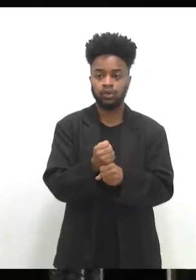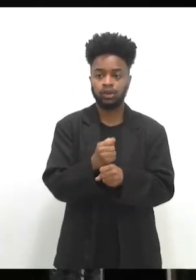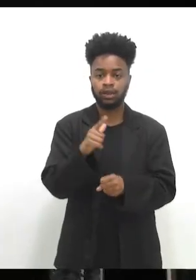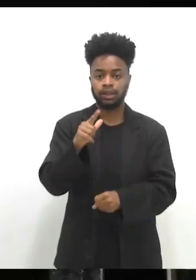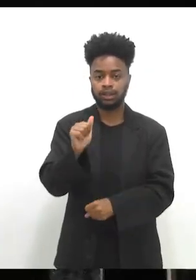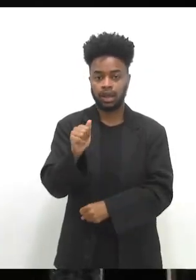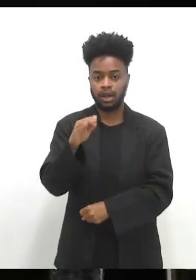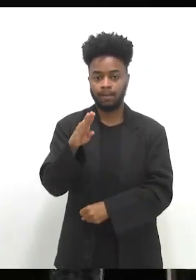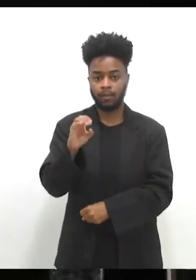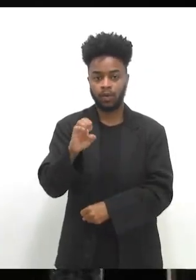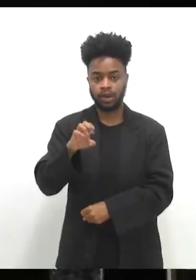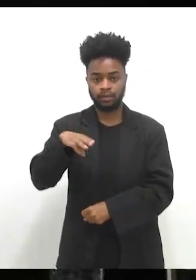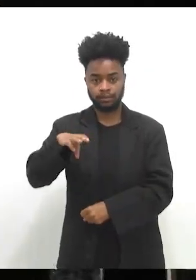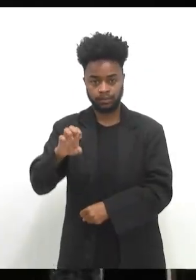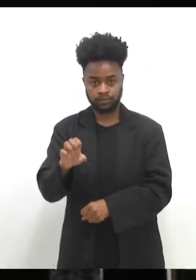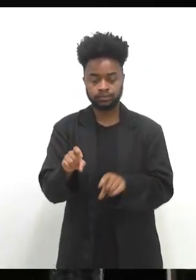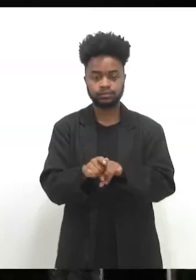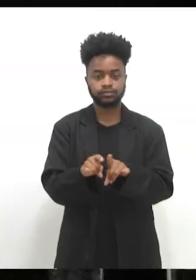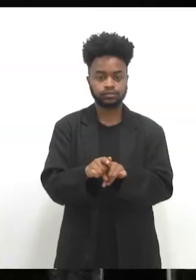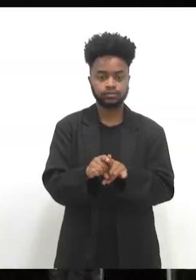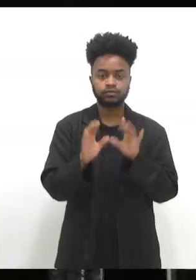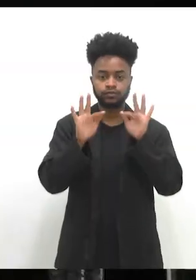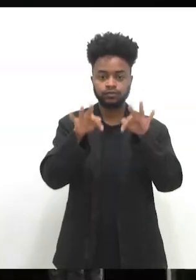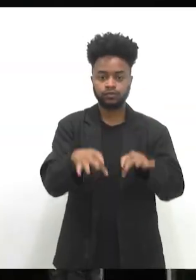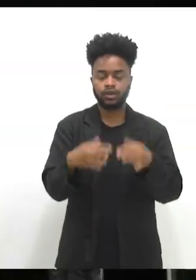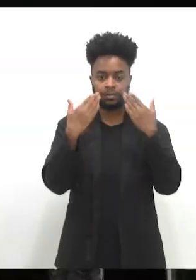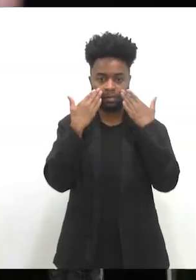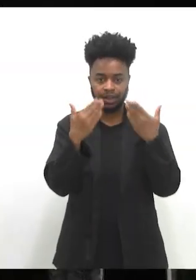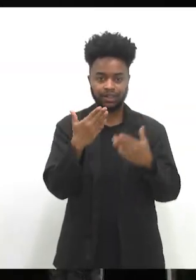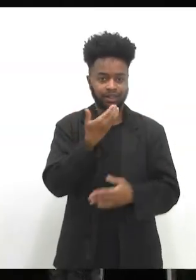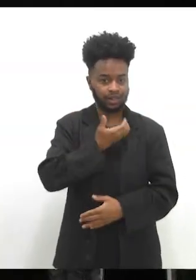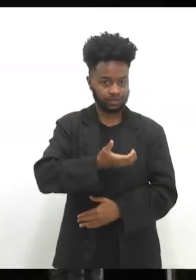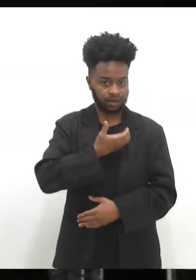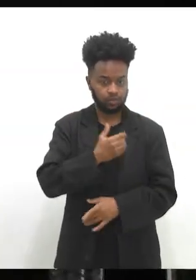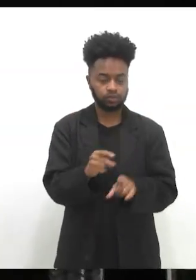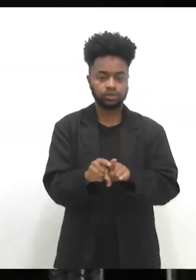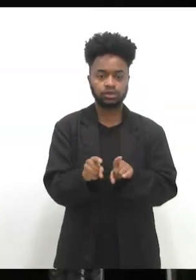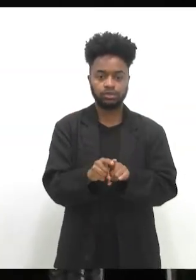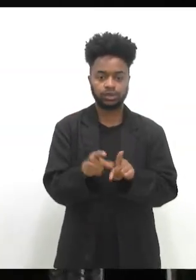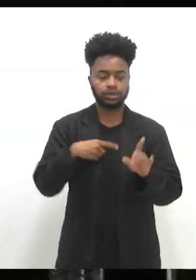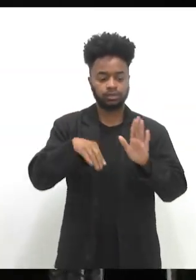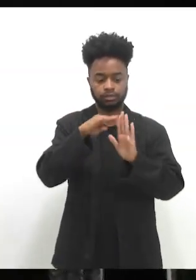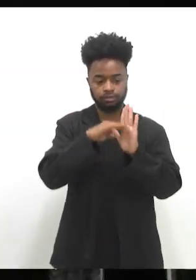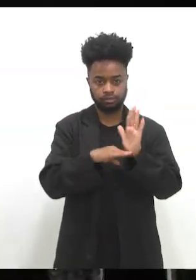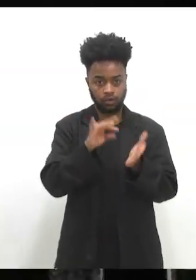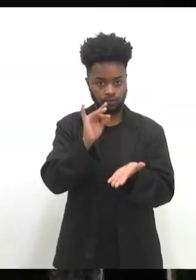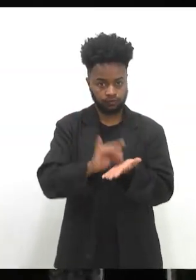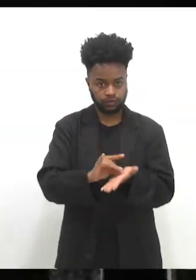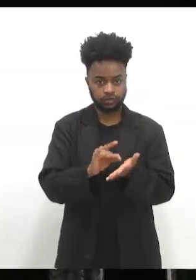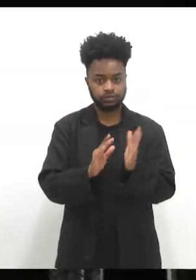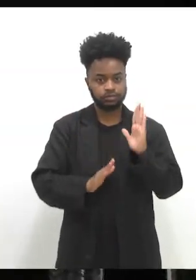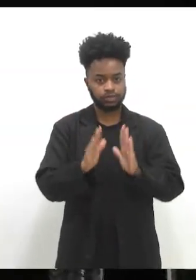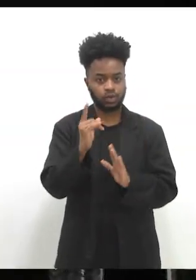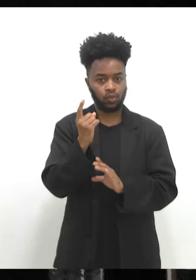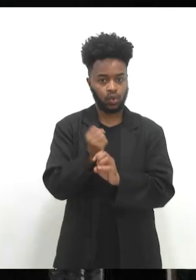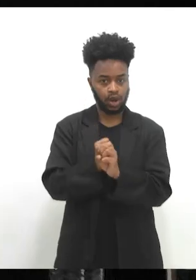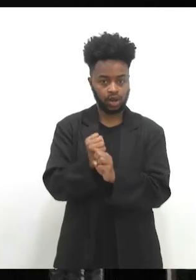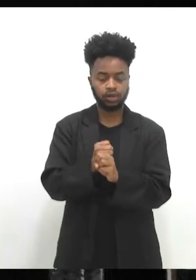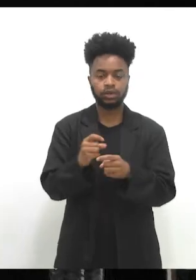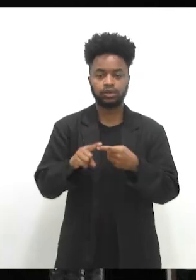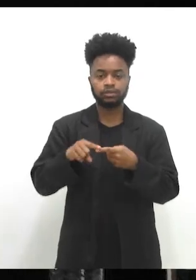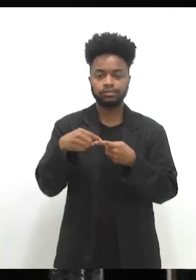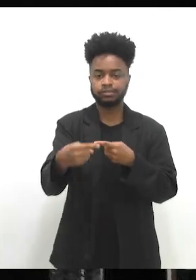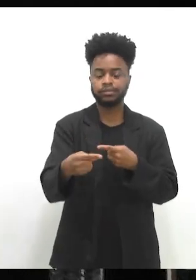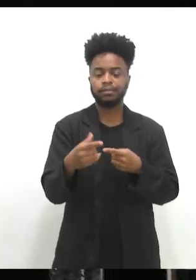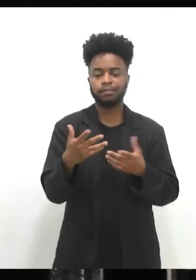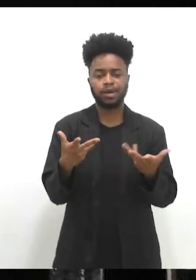com La Boheme e terminando com o concerto de Natal, brindando ao público do Rio de Janeiro que acompanha a programação oficial durante todo o ano.